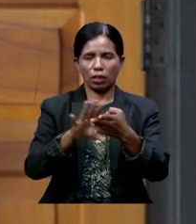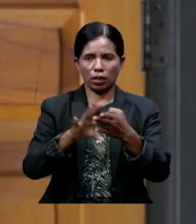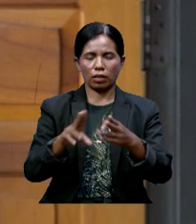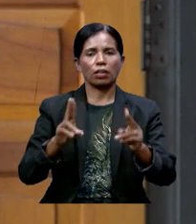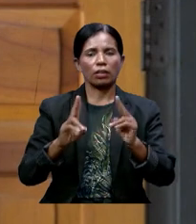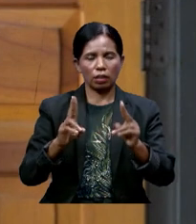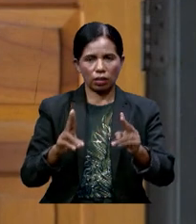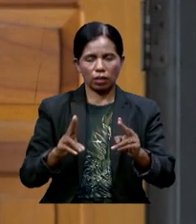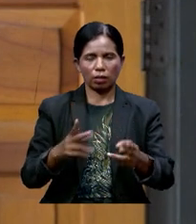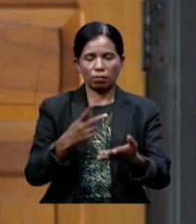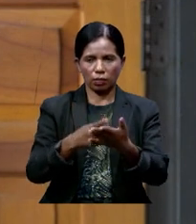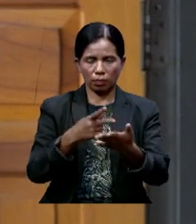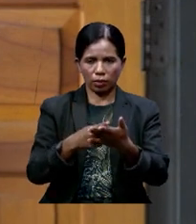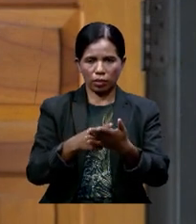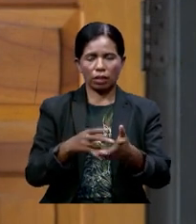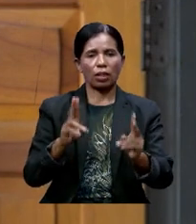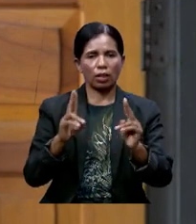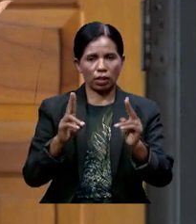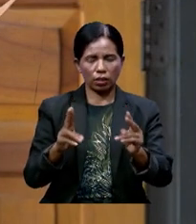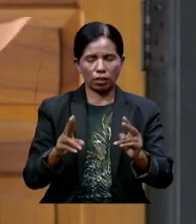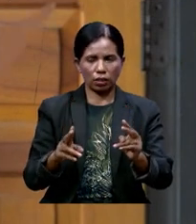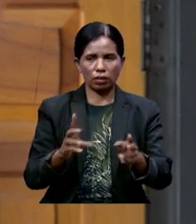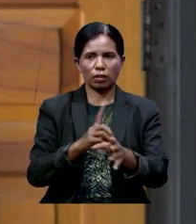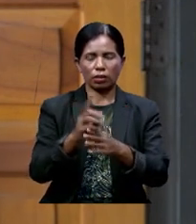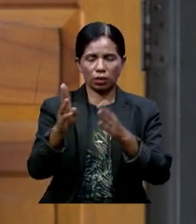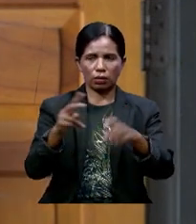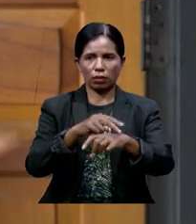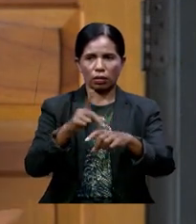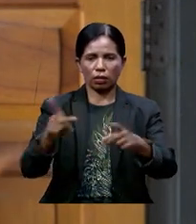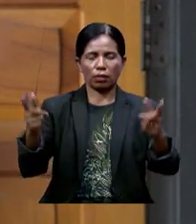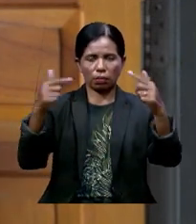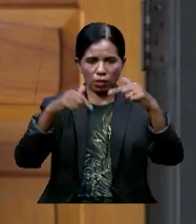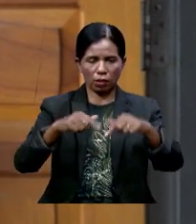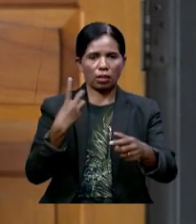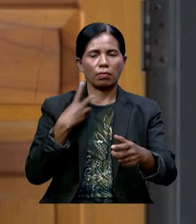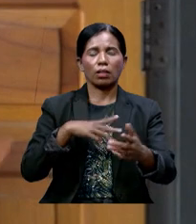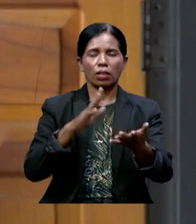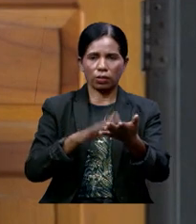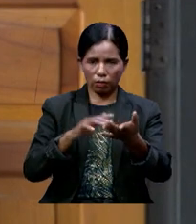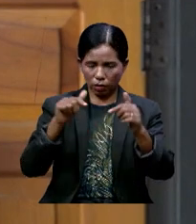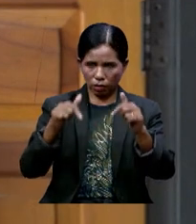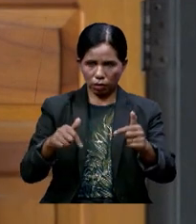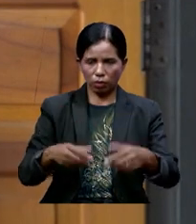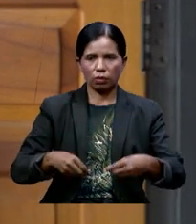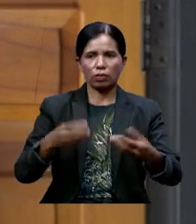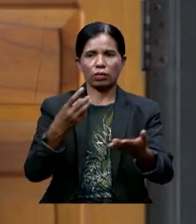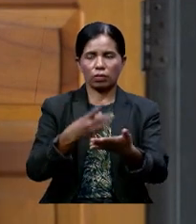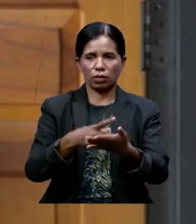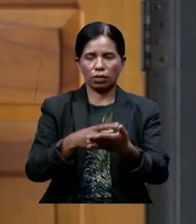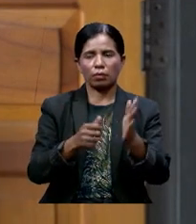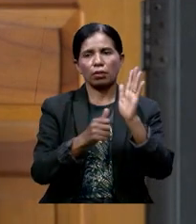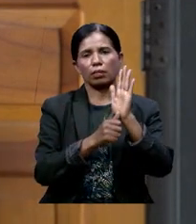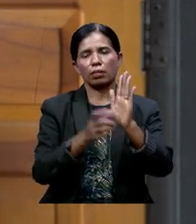Tebes, proposta de urgente Tebes. Na diretor nacional Rasik Tokera se escola da né, a me apresenta aqueles documentos, apresenta aqueles